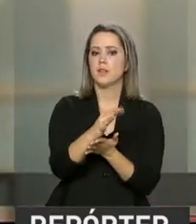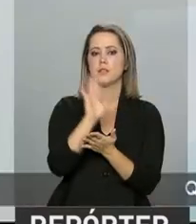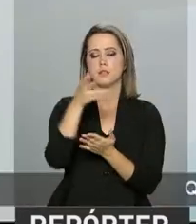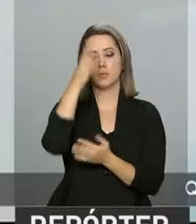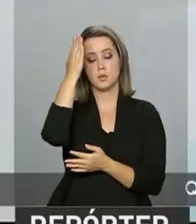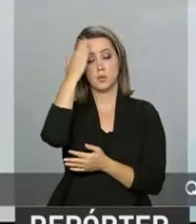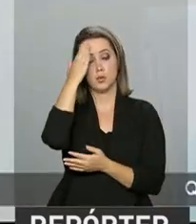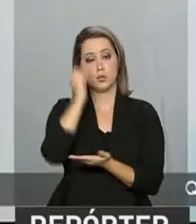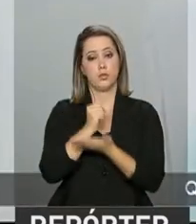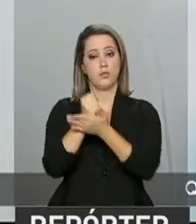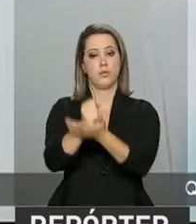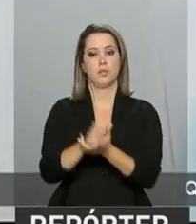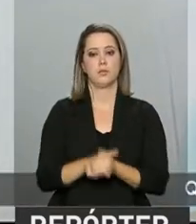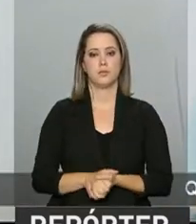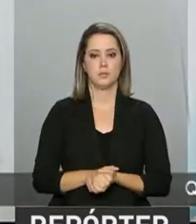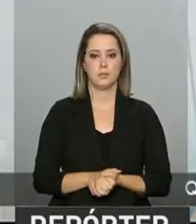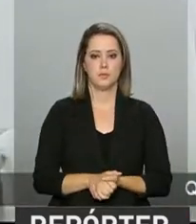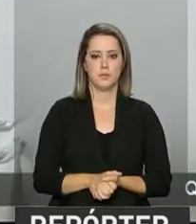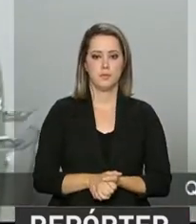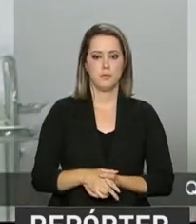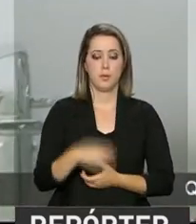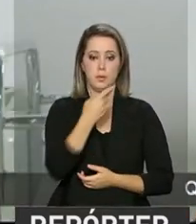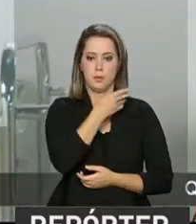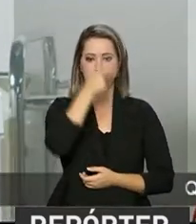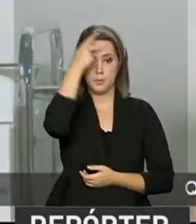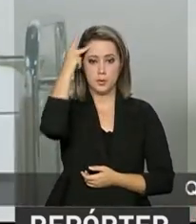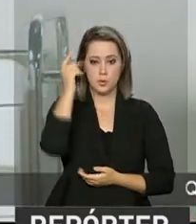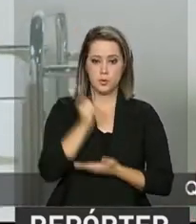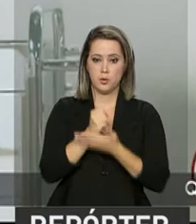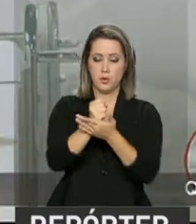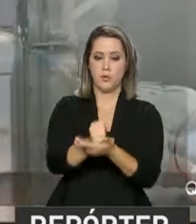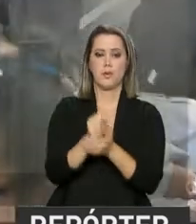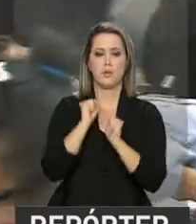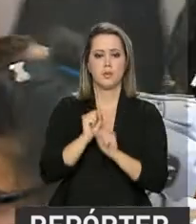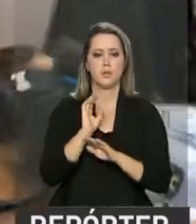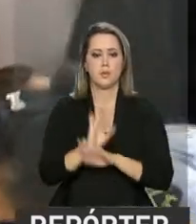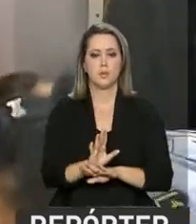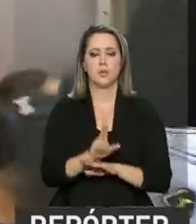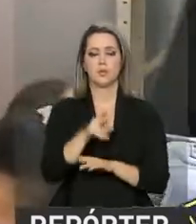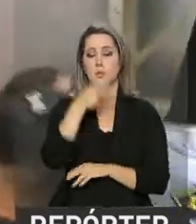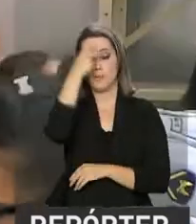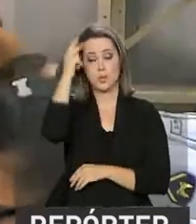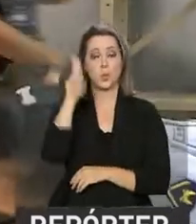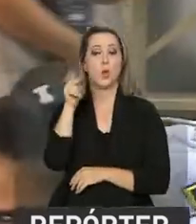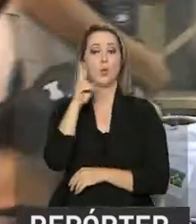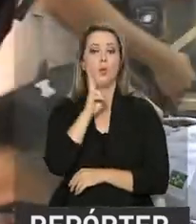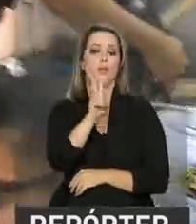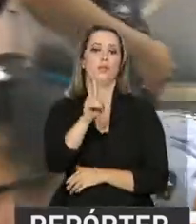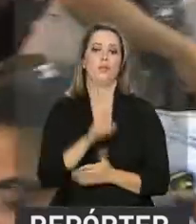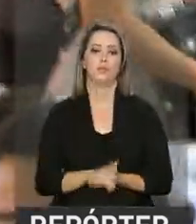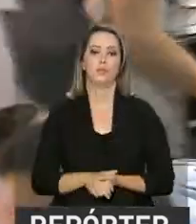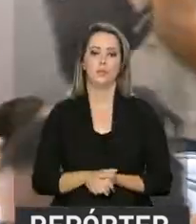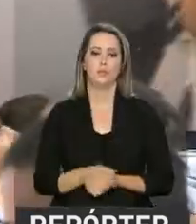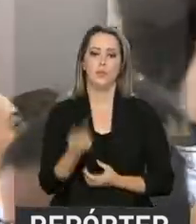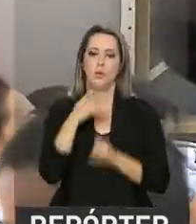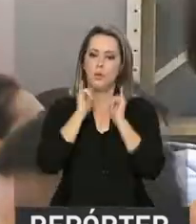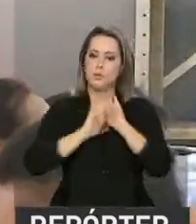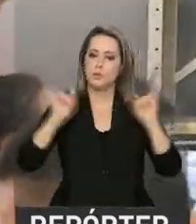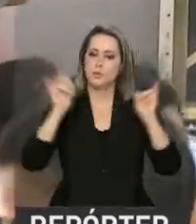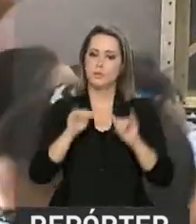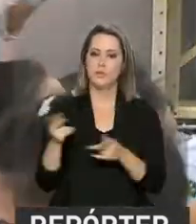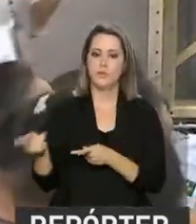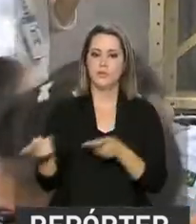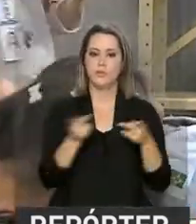doa quem doa sangue regularmente pode estar ajudando uma pessoa que nunca viu na vida no lançamento da campanha o ministro da saúde visitou